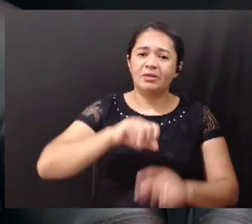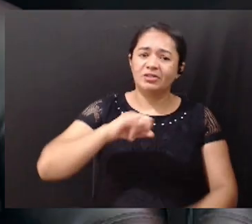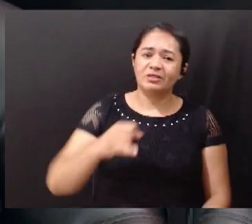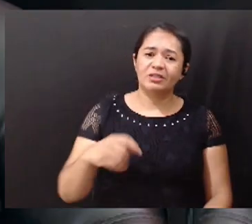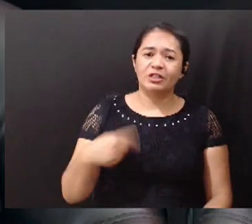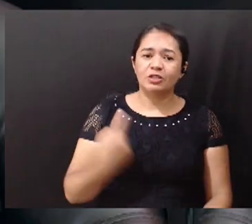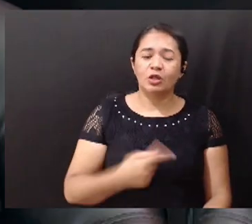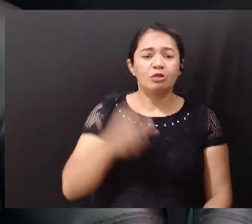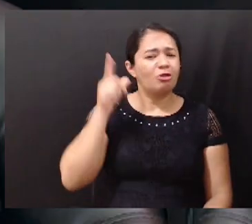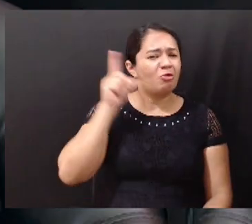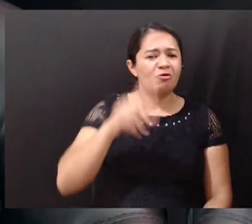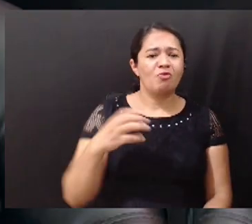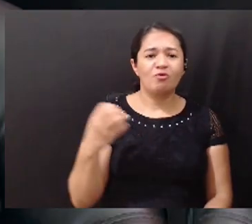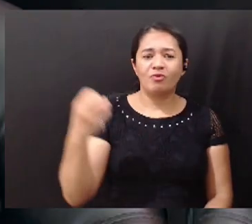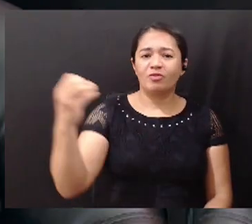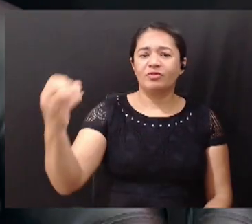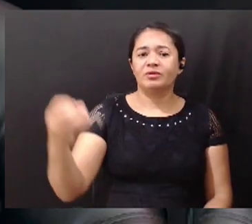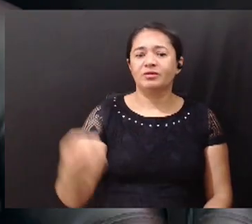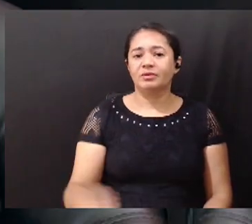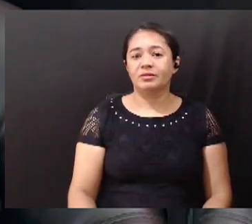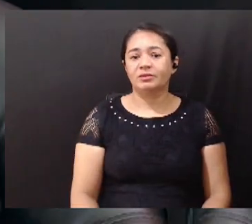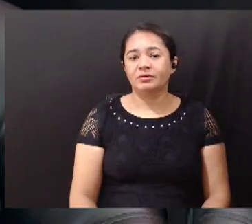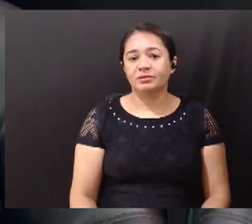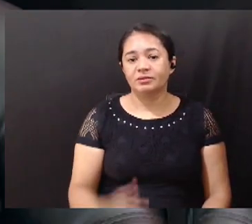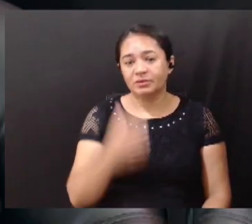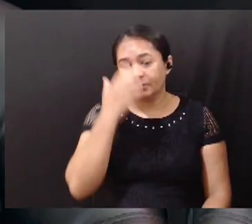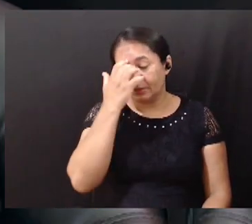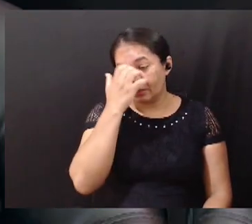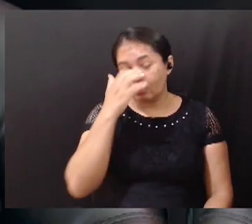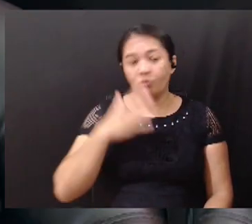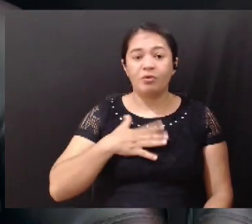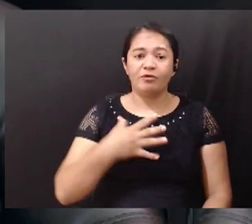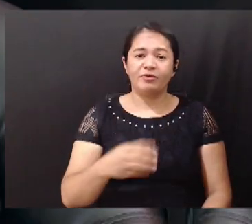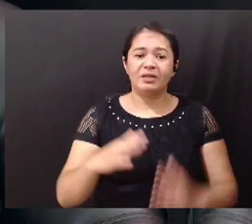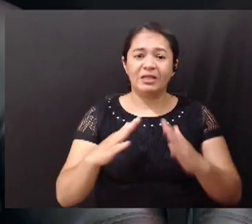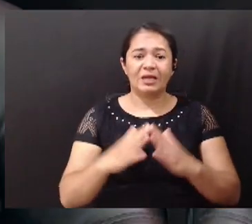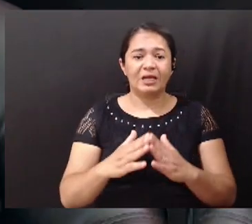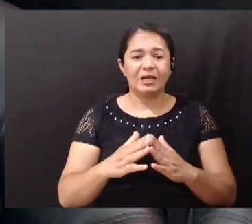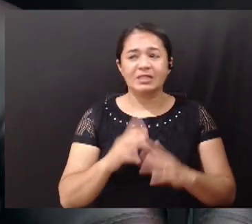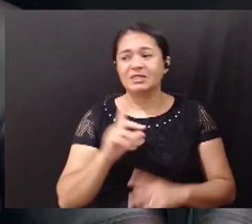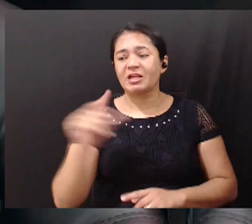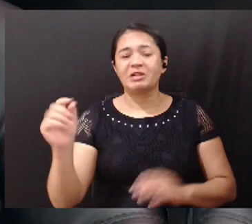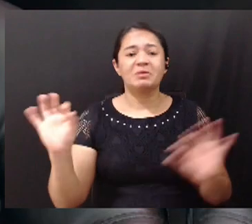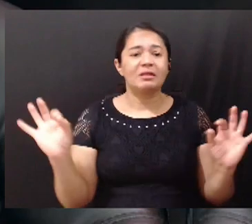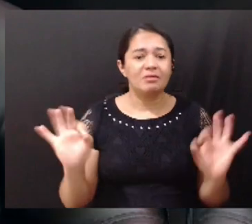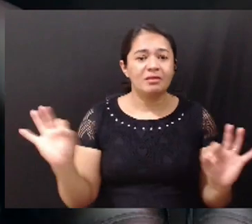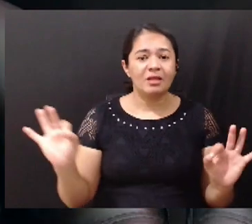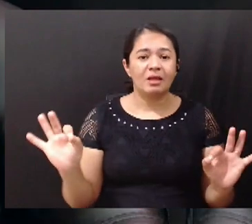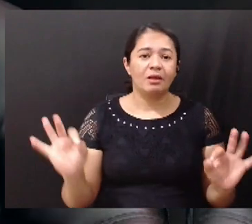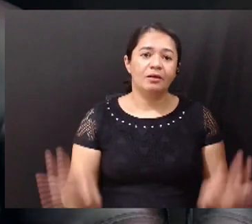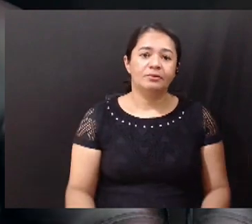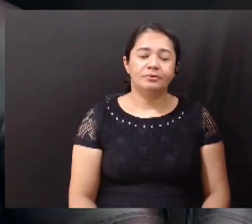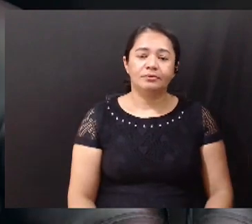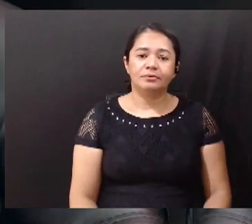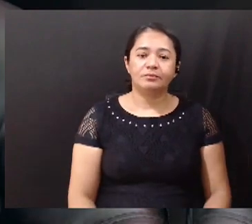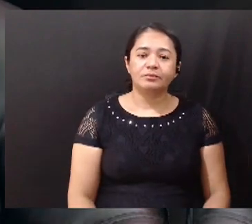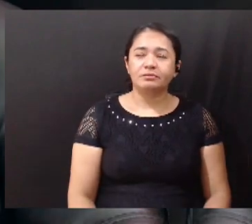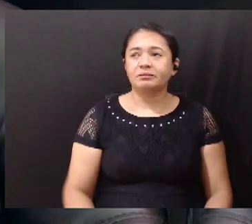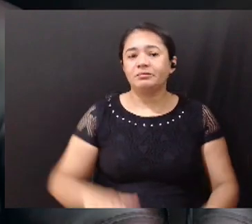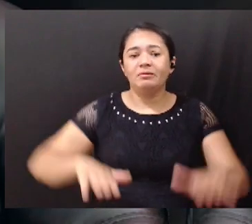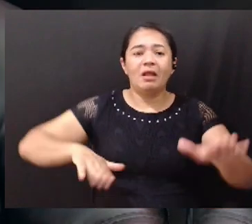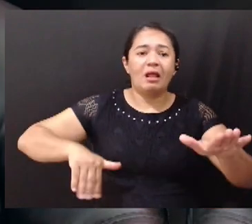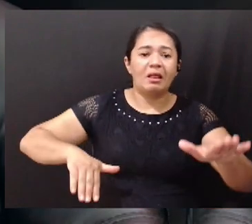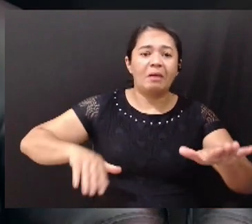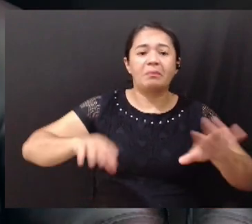não consegui tirar meu filho de casa nenhum dia, não conseguimos passar um final de semana na praia, numa fazenda, enfim,